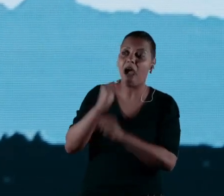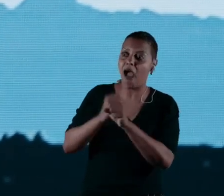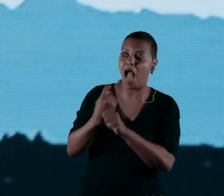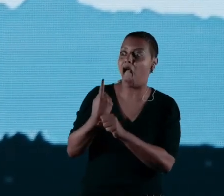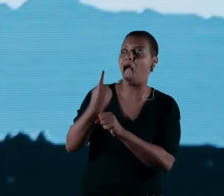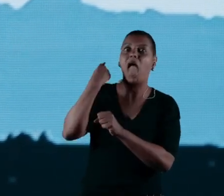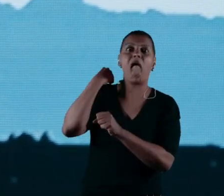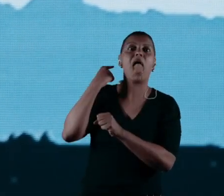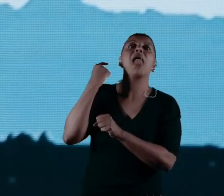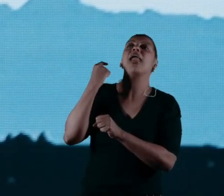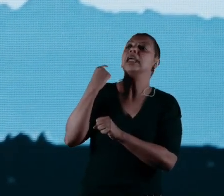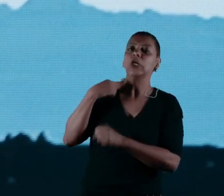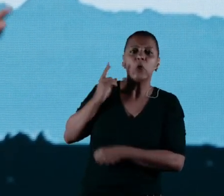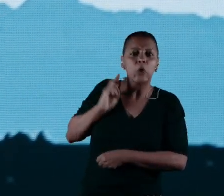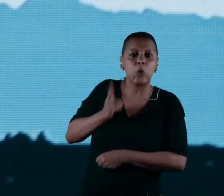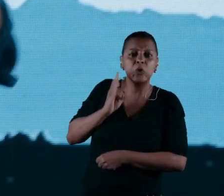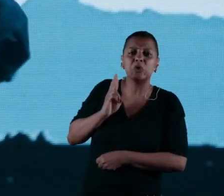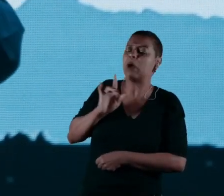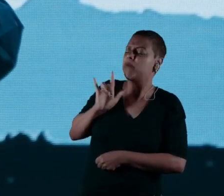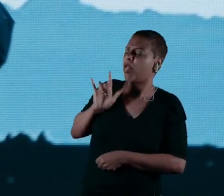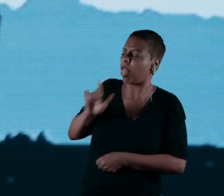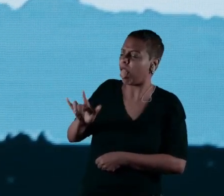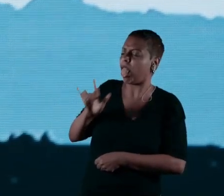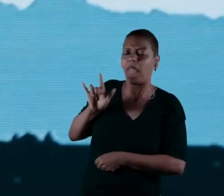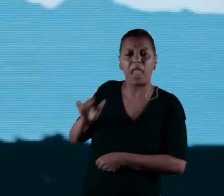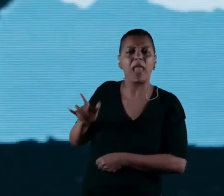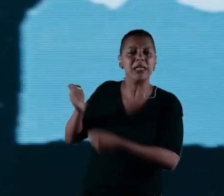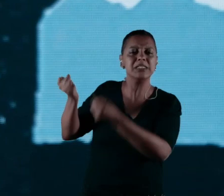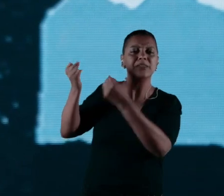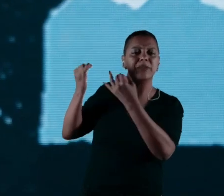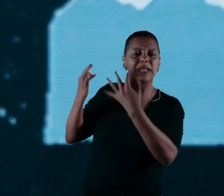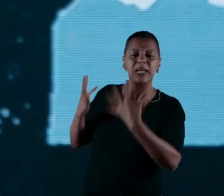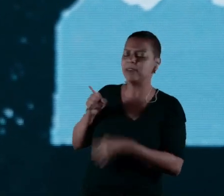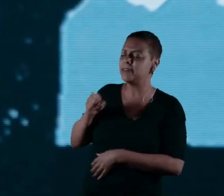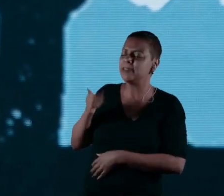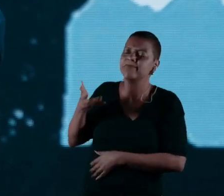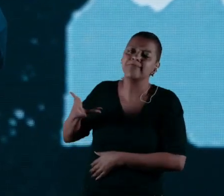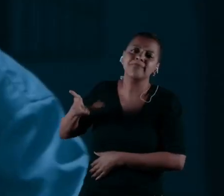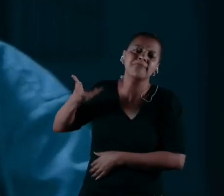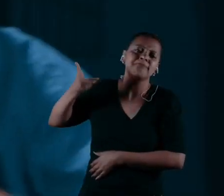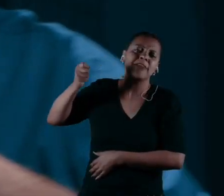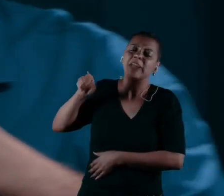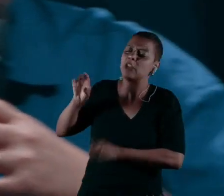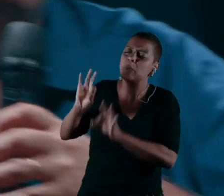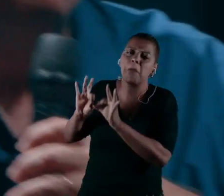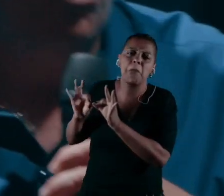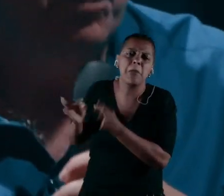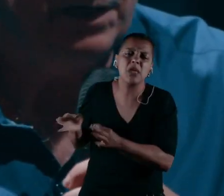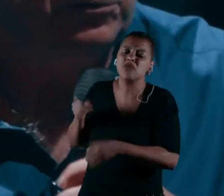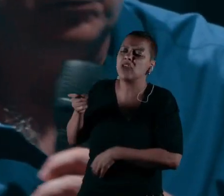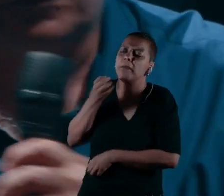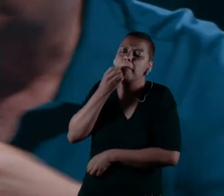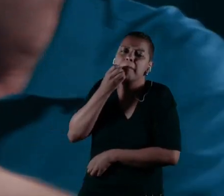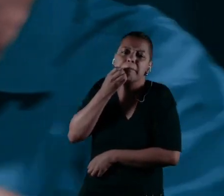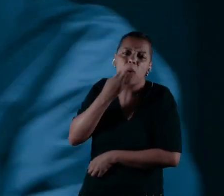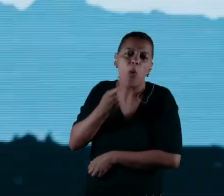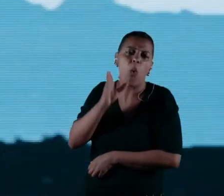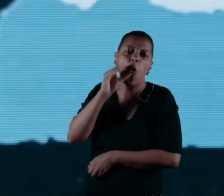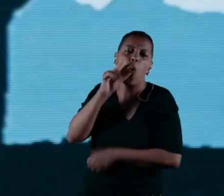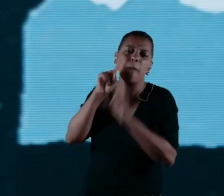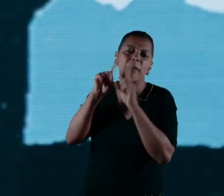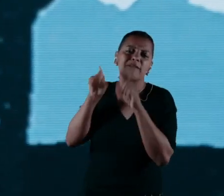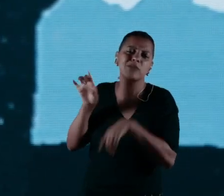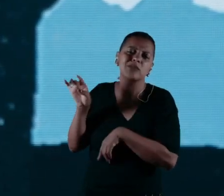se derramava ali, falando de como ele tinha sido maravilhoso, como ele tinha sido humilde, como ele era bom para os seus